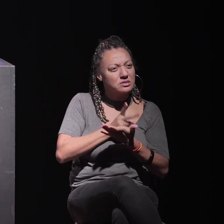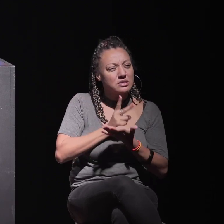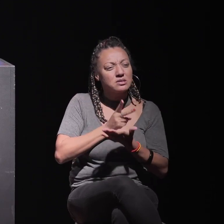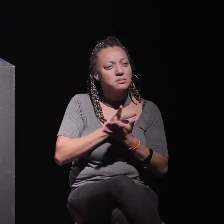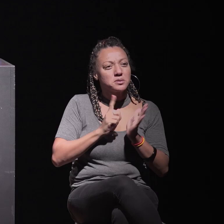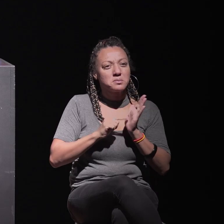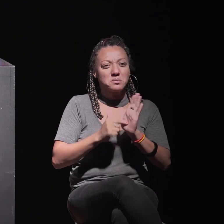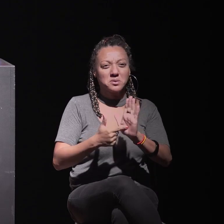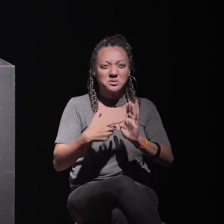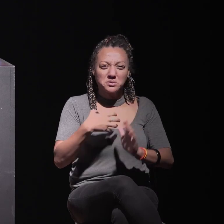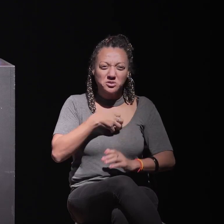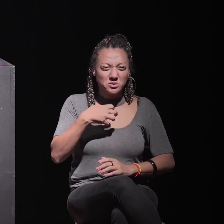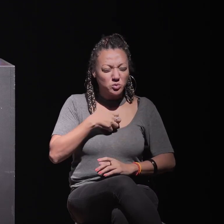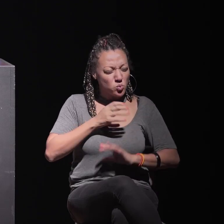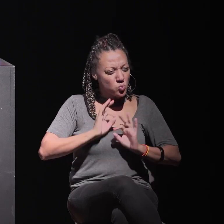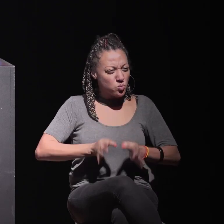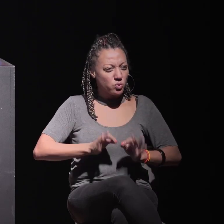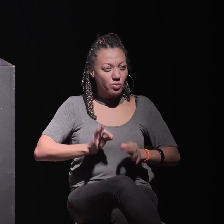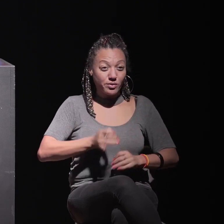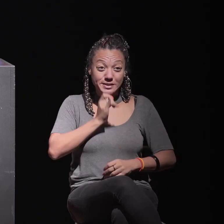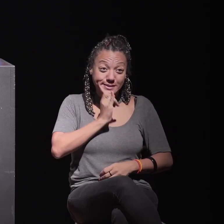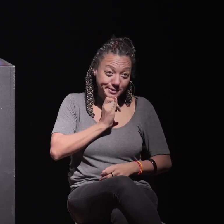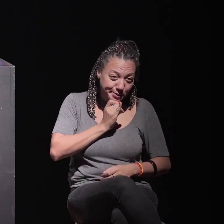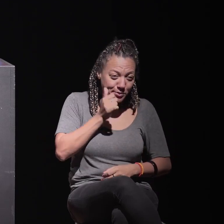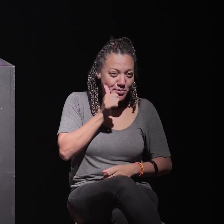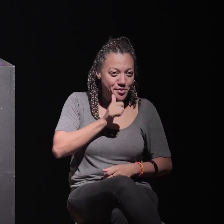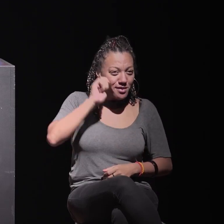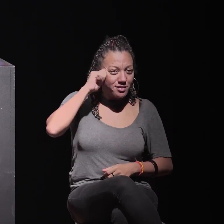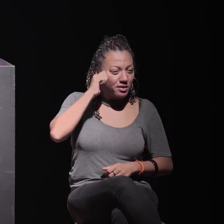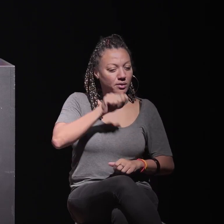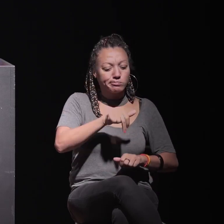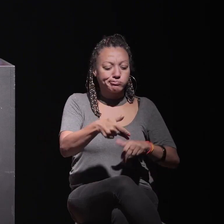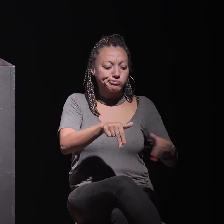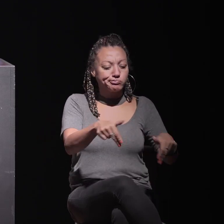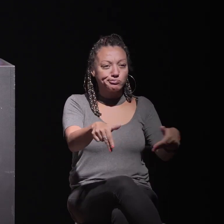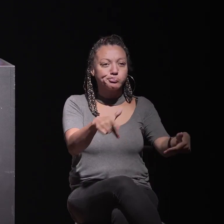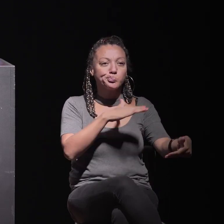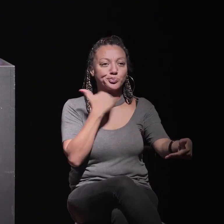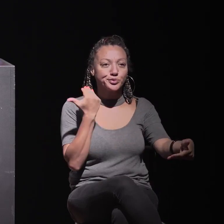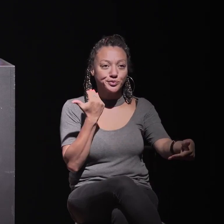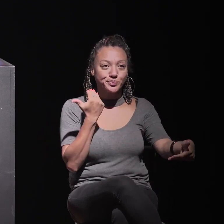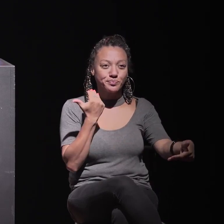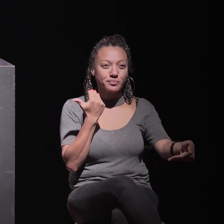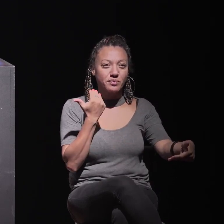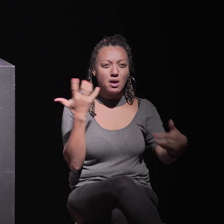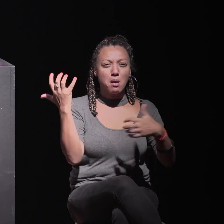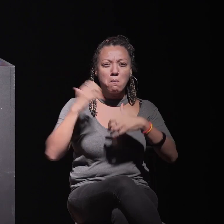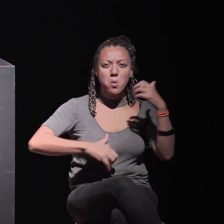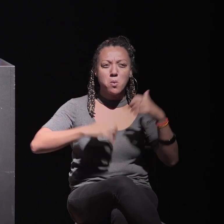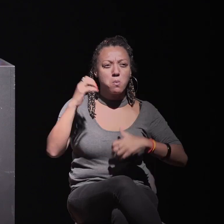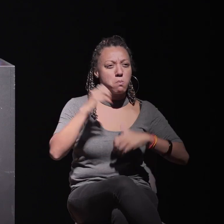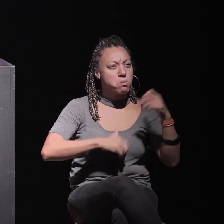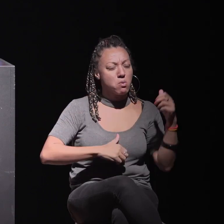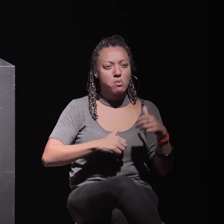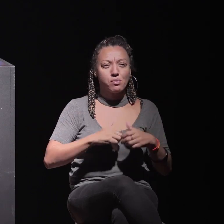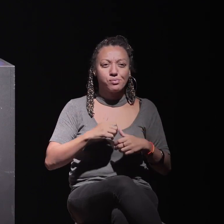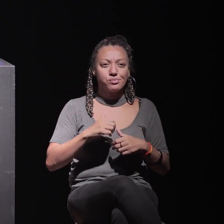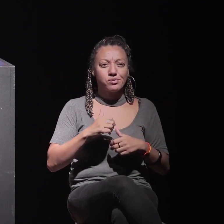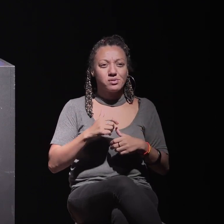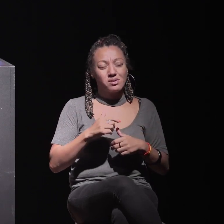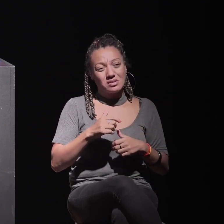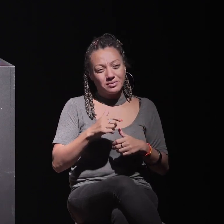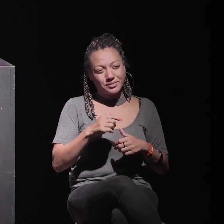crueldade. Cresce o assassinato das mulheres negras, os casos de estupro coletivo, de